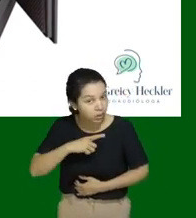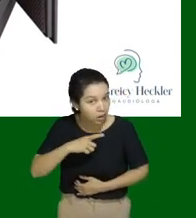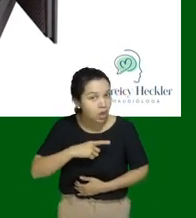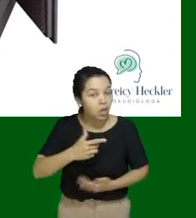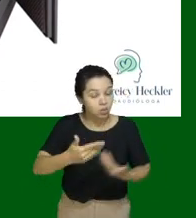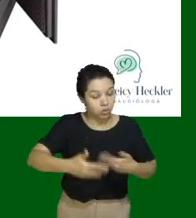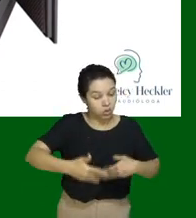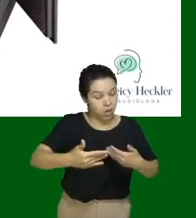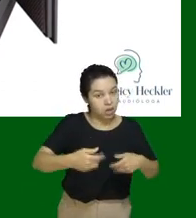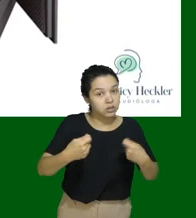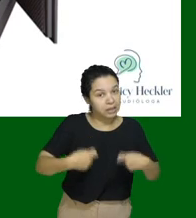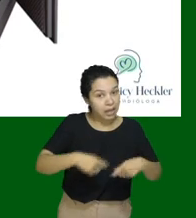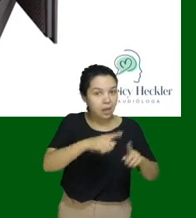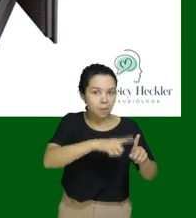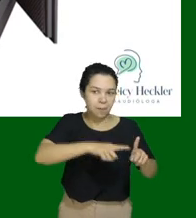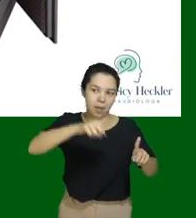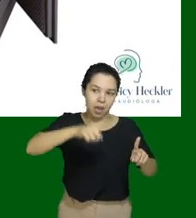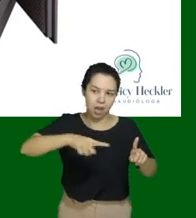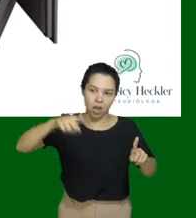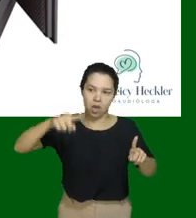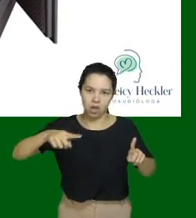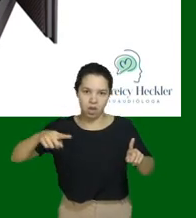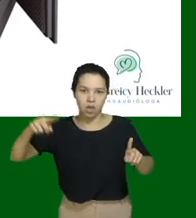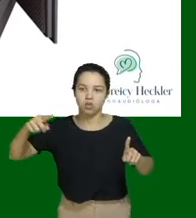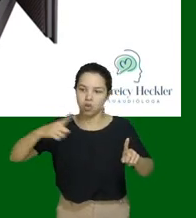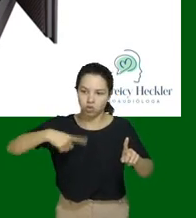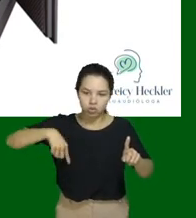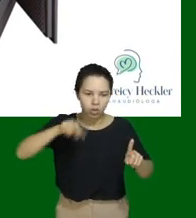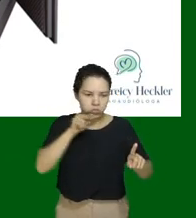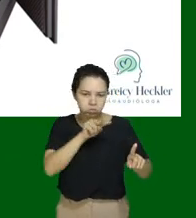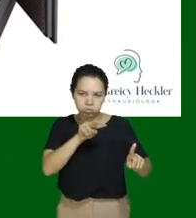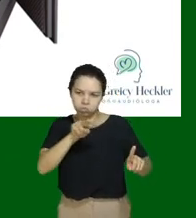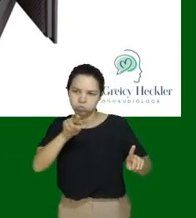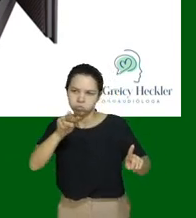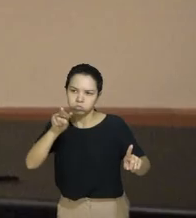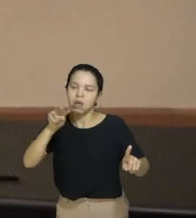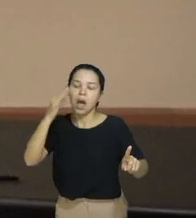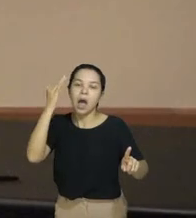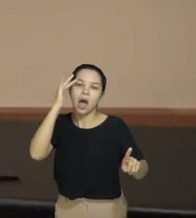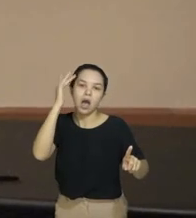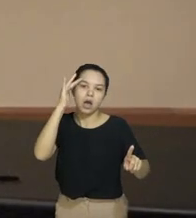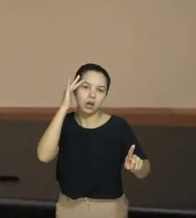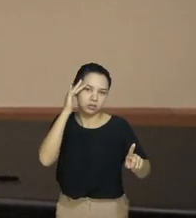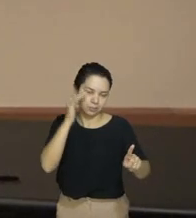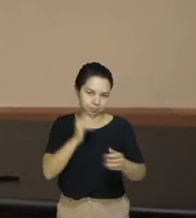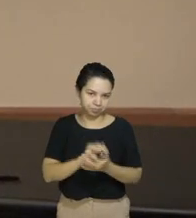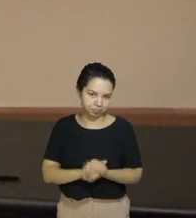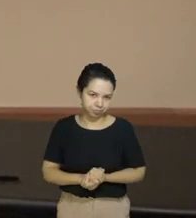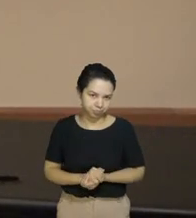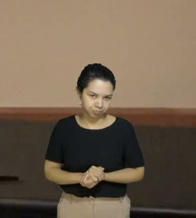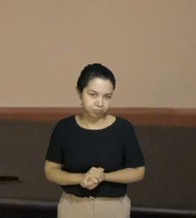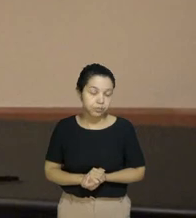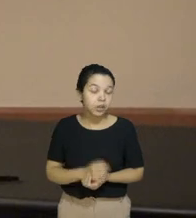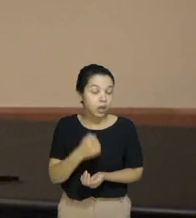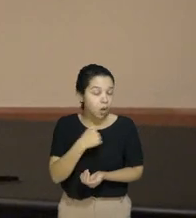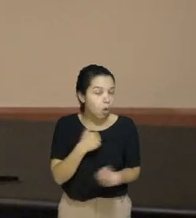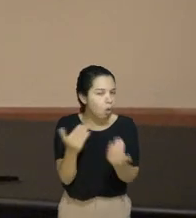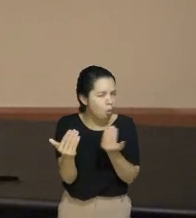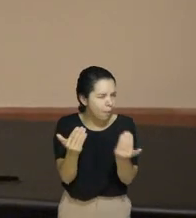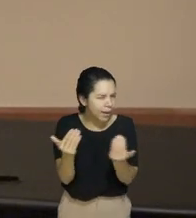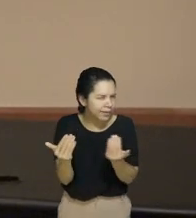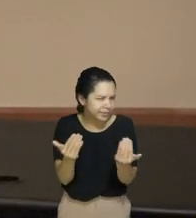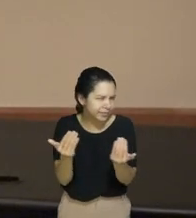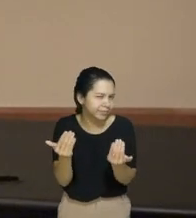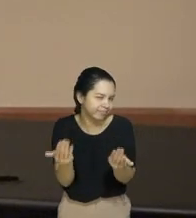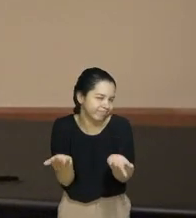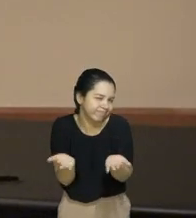uma média normativa para a gente ter como referência. Vou fazer uma comparação bem objetiva e talvez um pouco